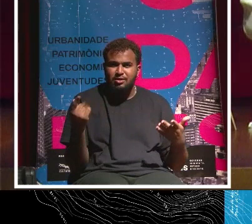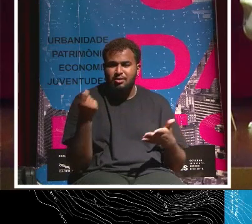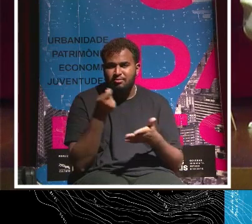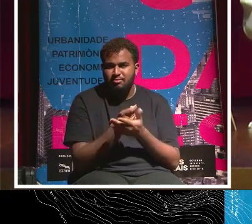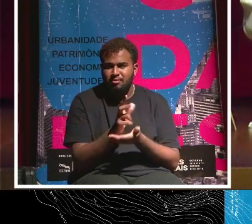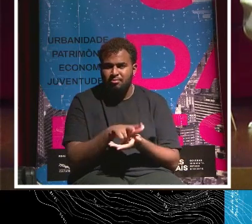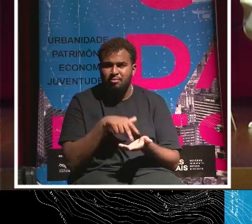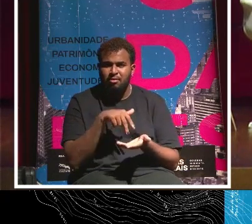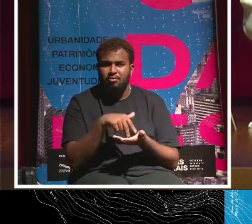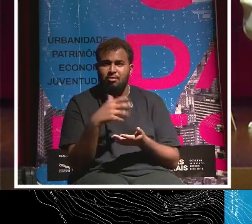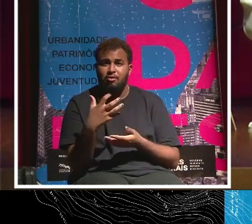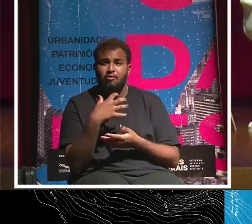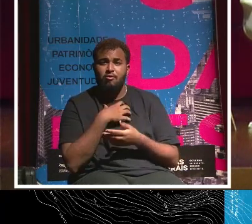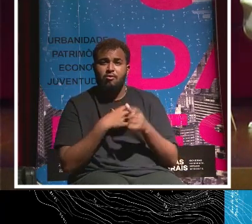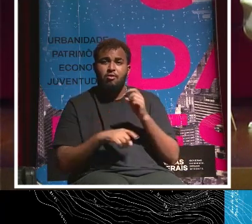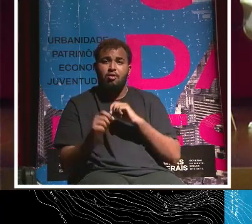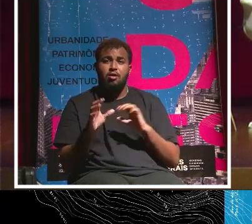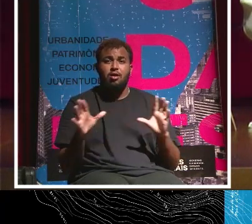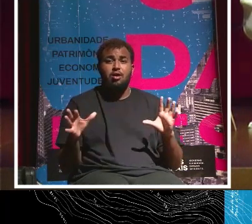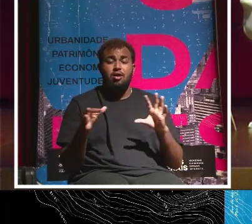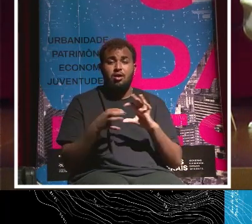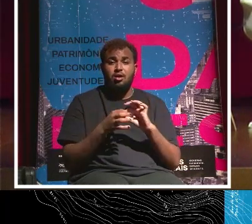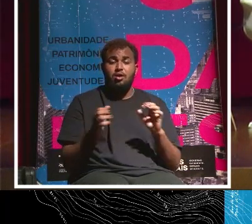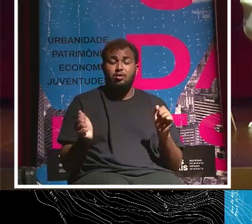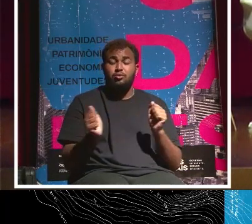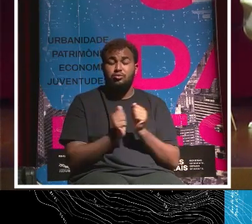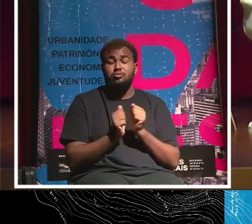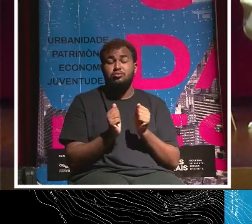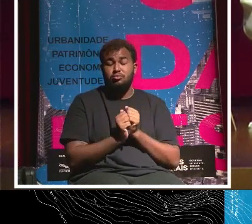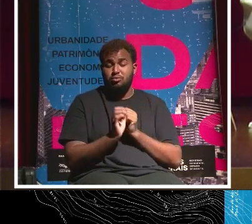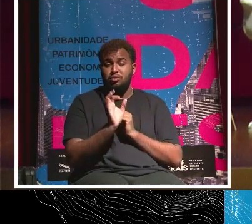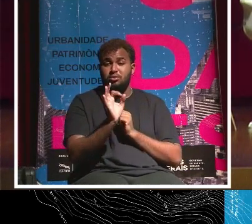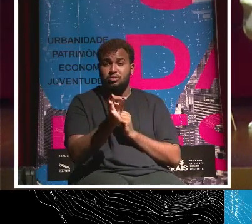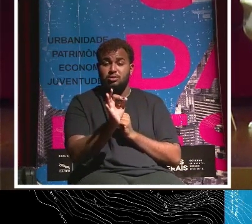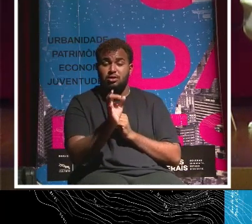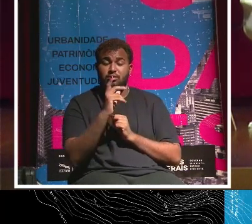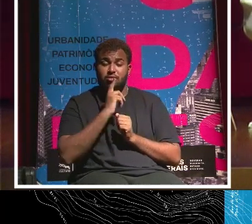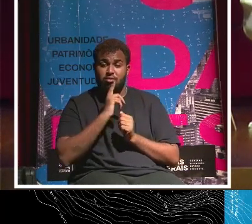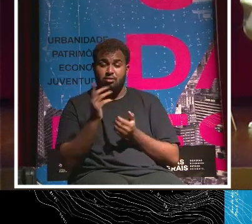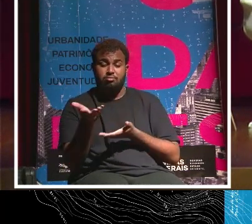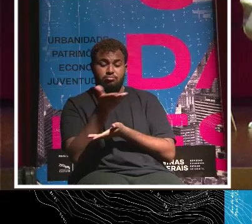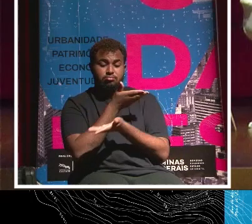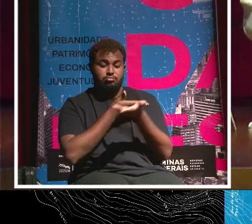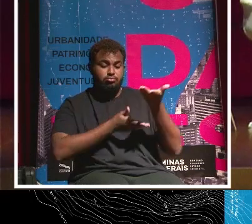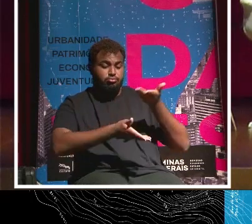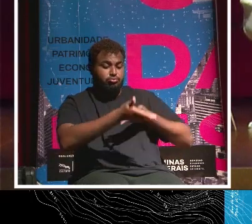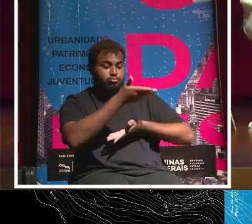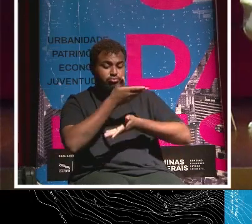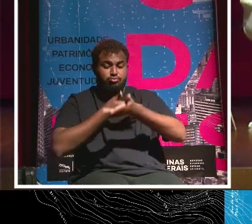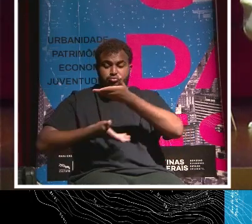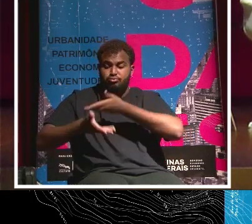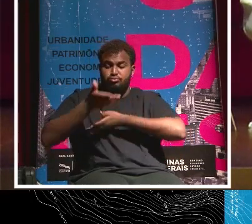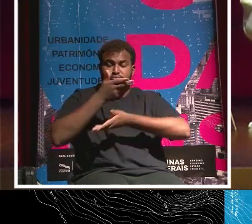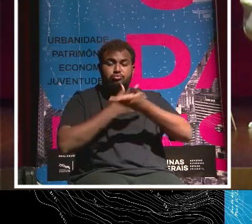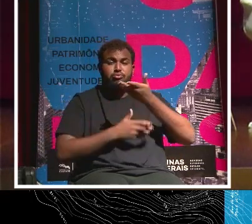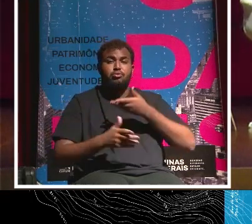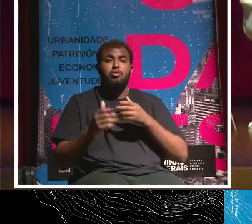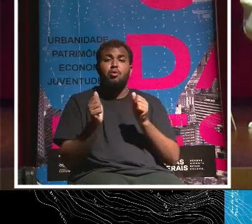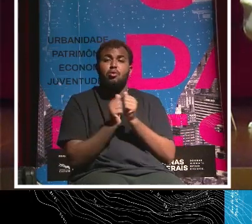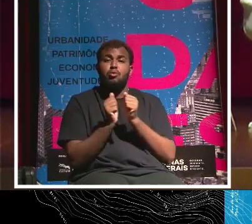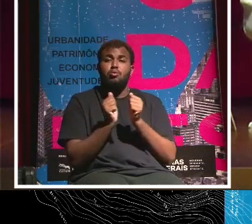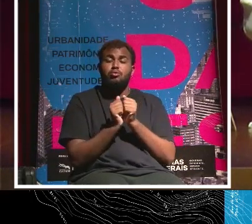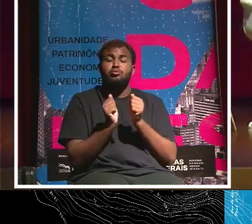estabelece como um conjunto mesmo que se alterna, estabelece relações uma com a